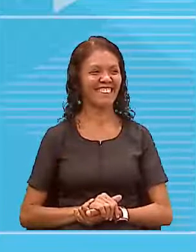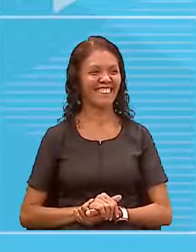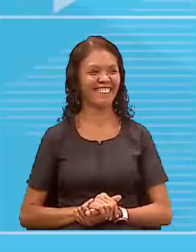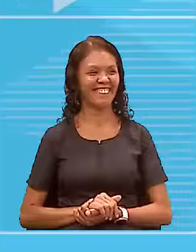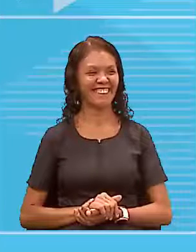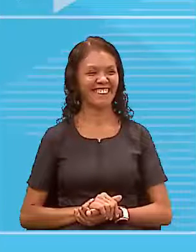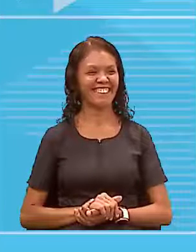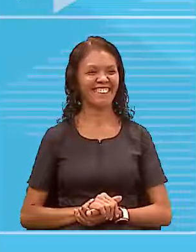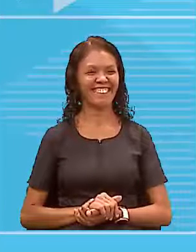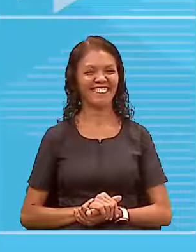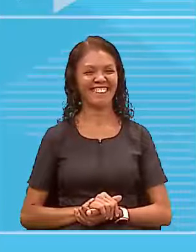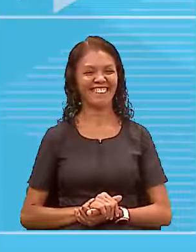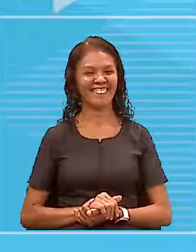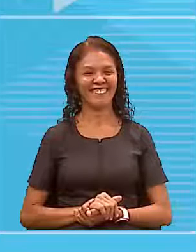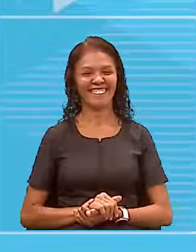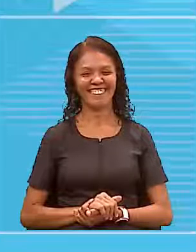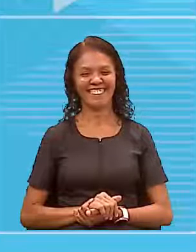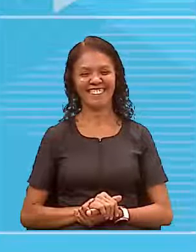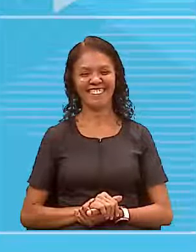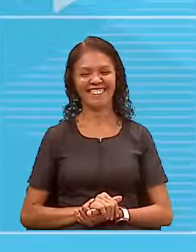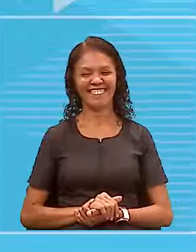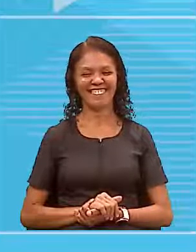casa.